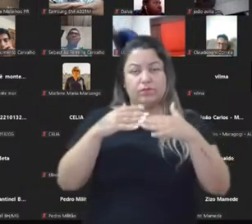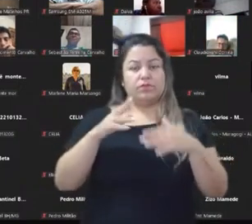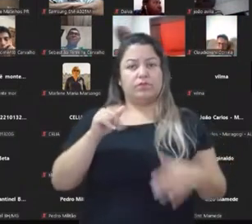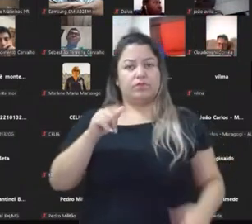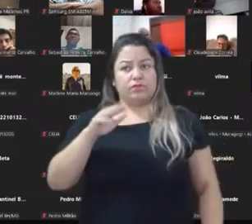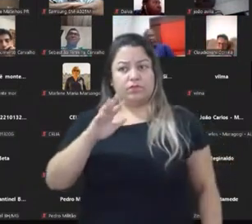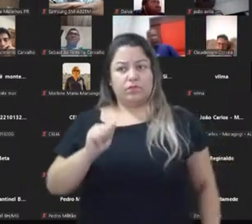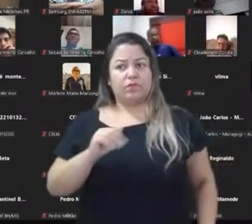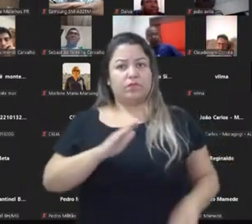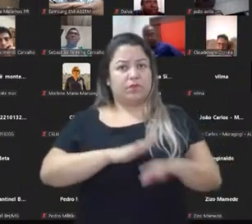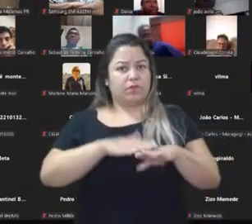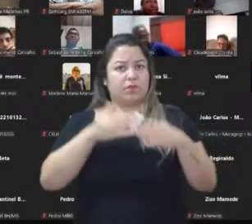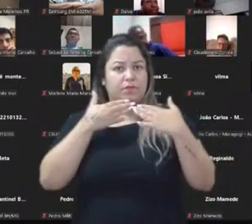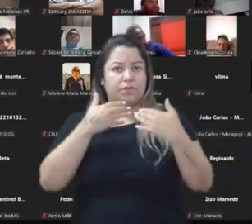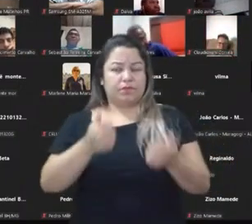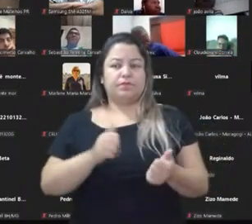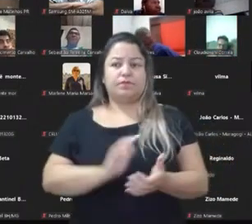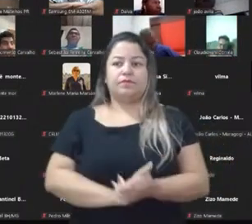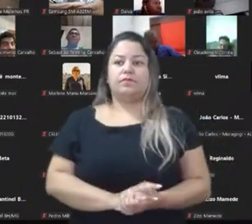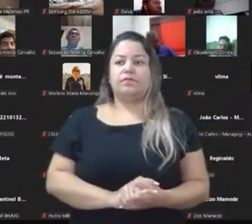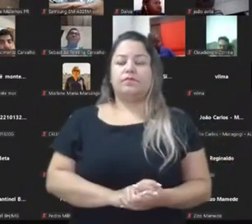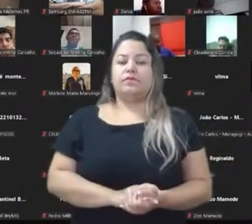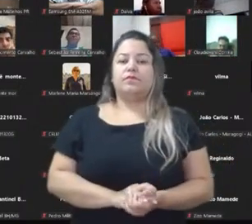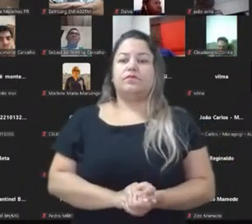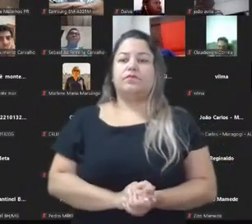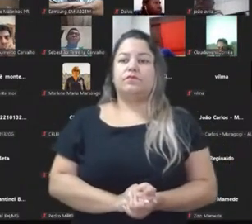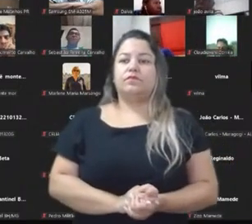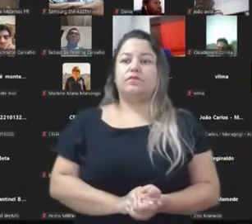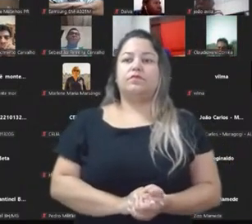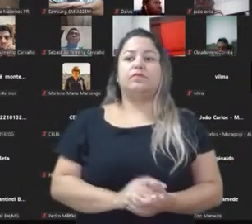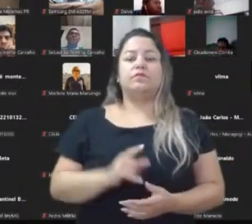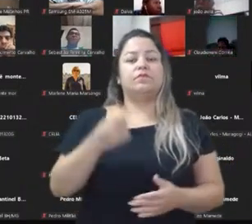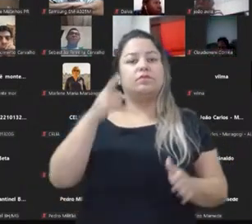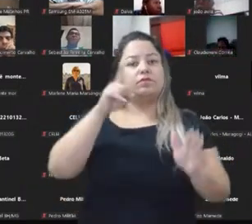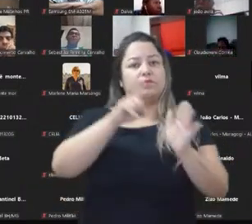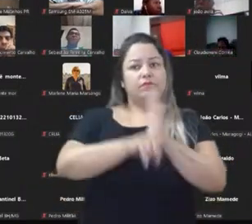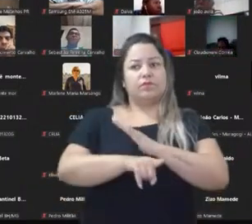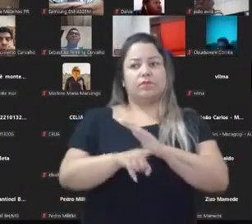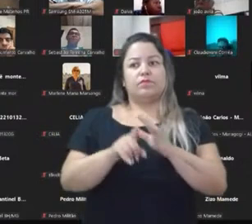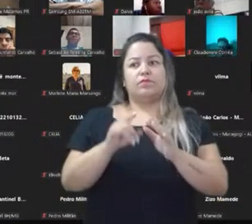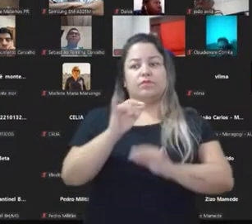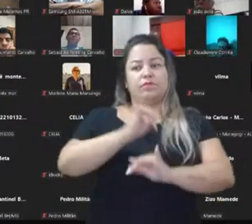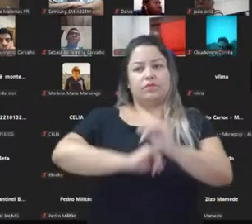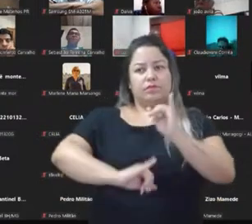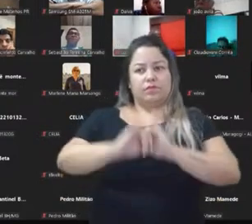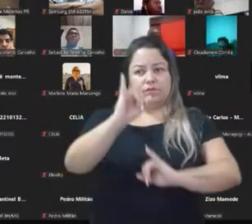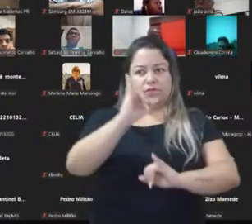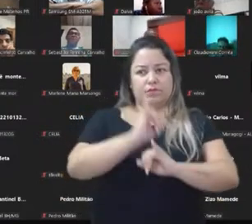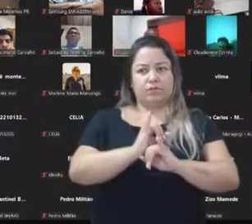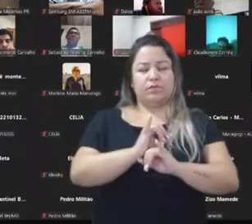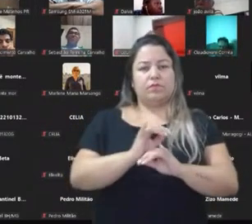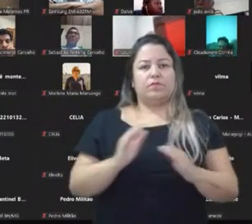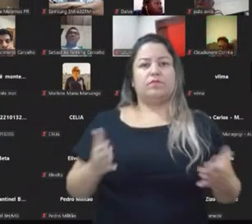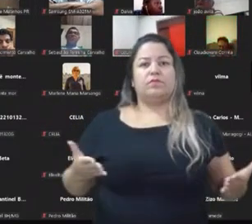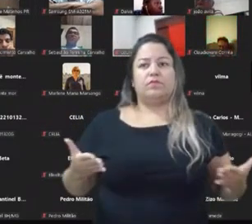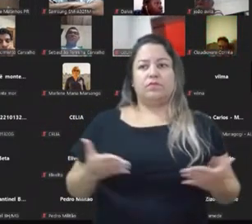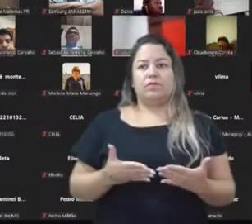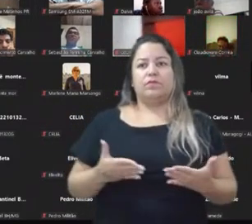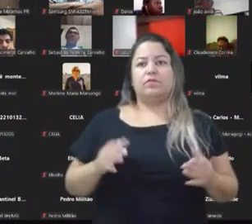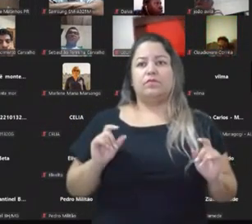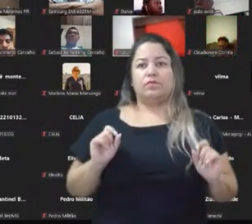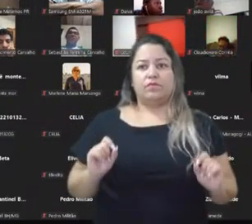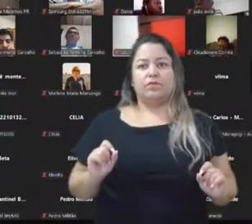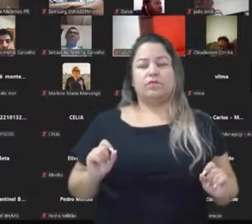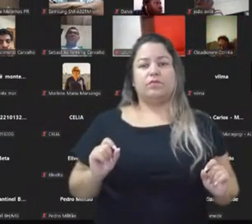é bom valeu próxima pergunta online sorteio vai começar de novo